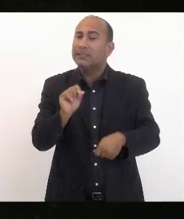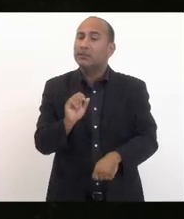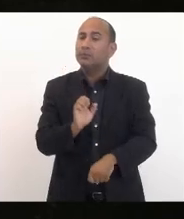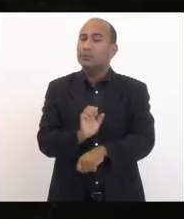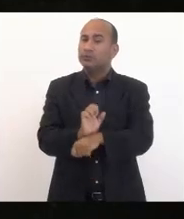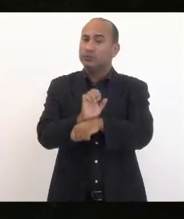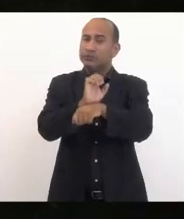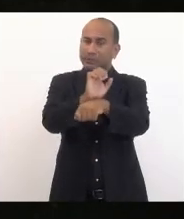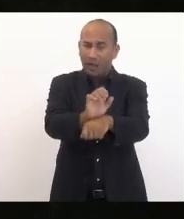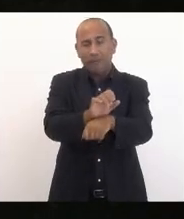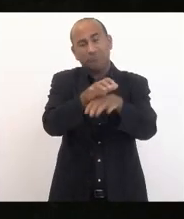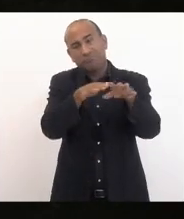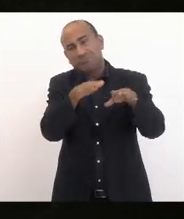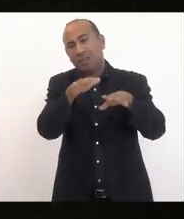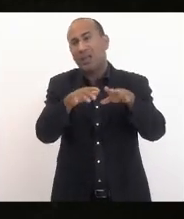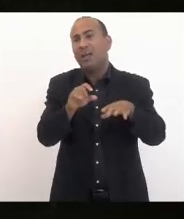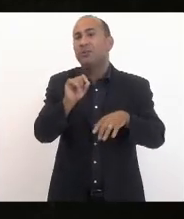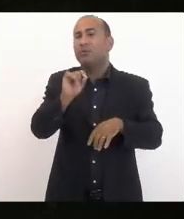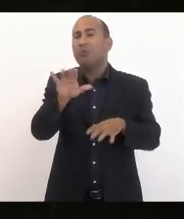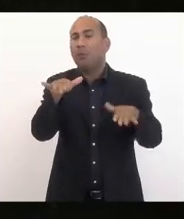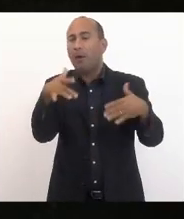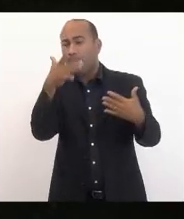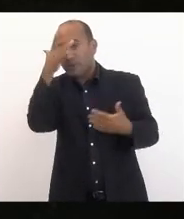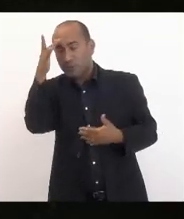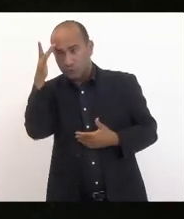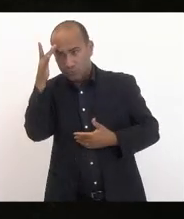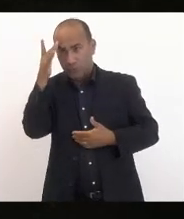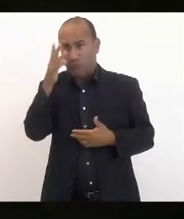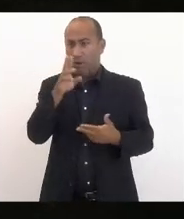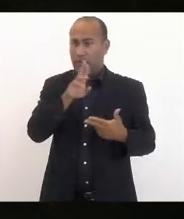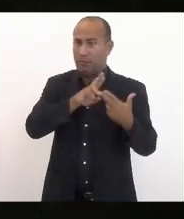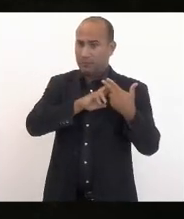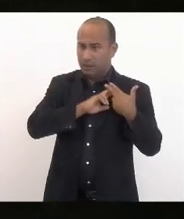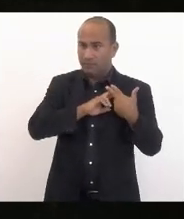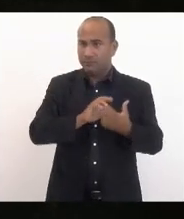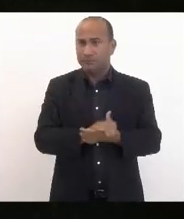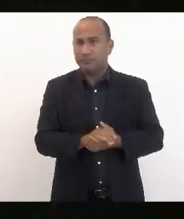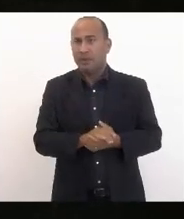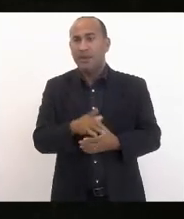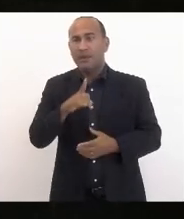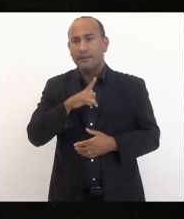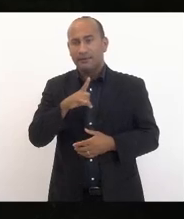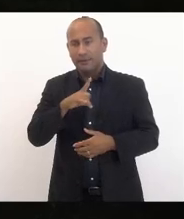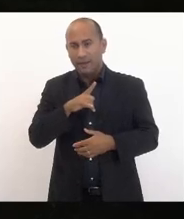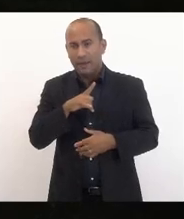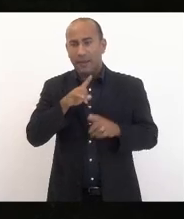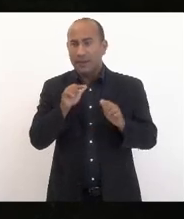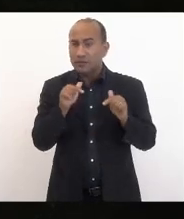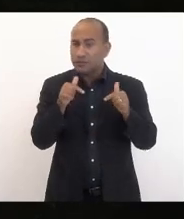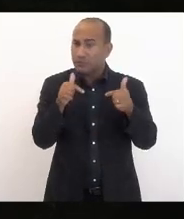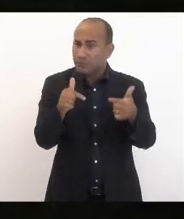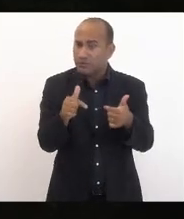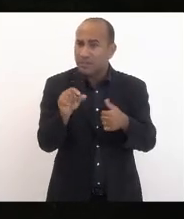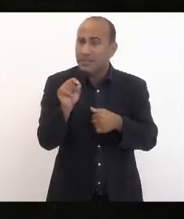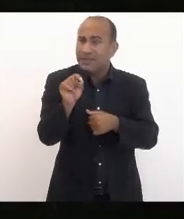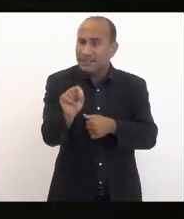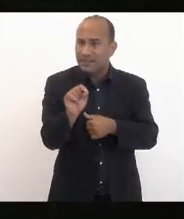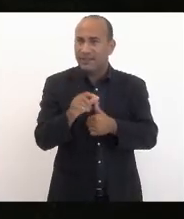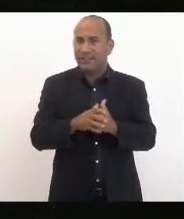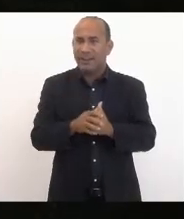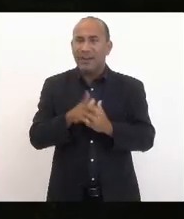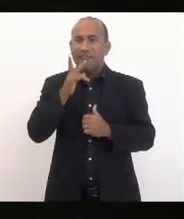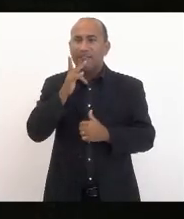Estado, independente de quem sejam os seus gestores, tenham ações que garantam